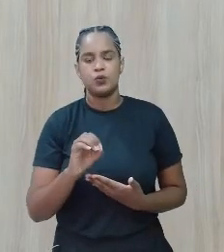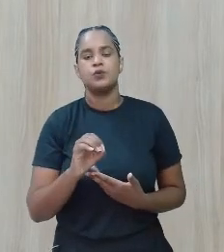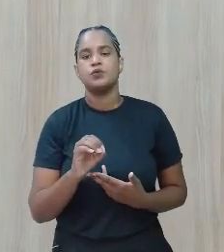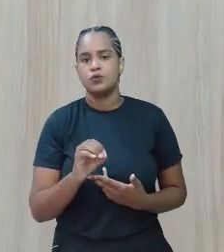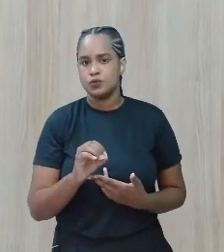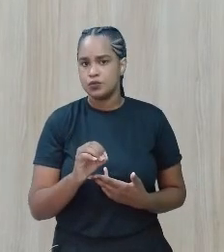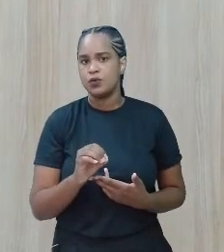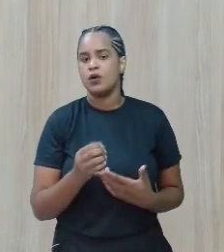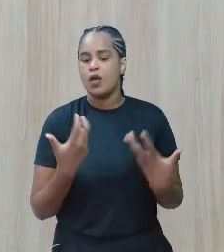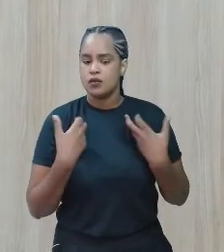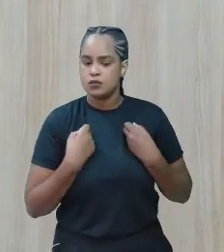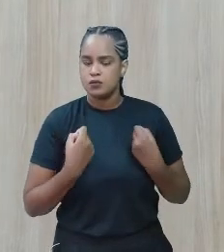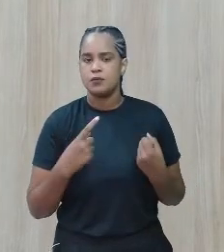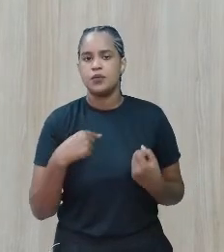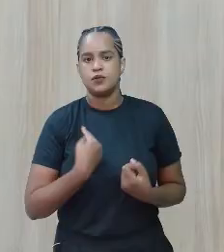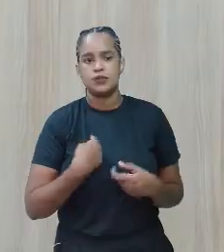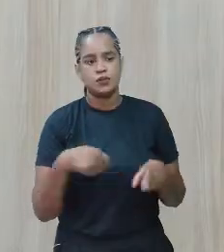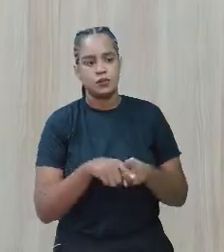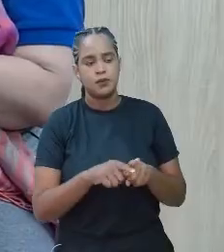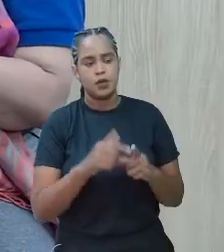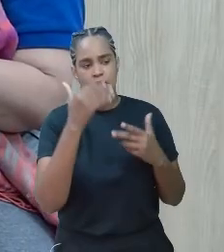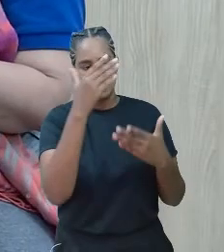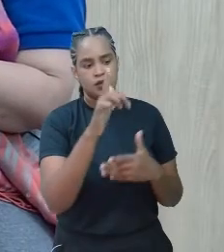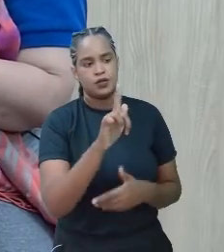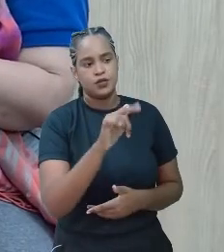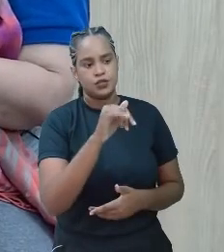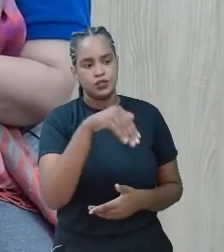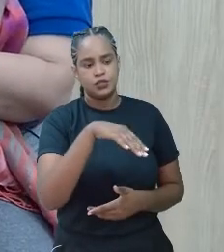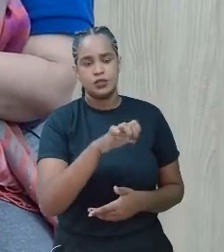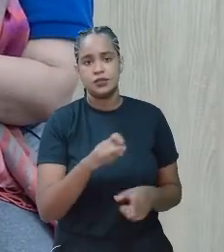de nos receber, agradecer a Gine, que está